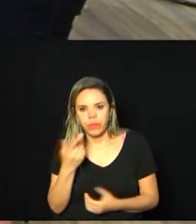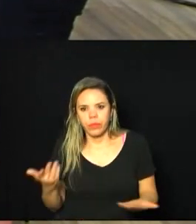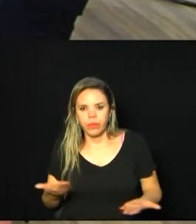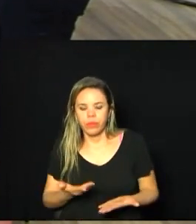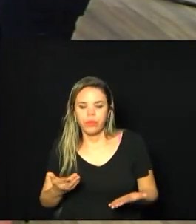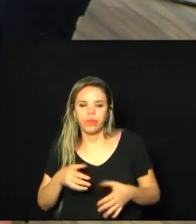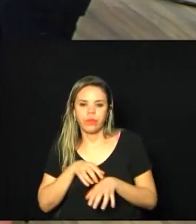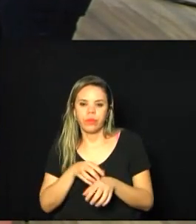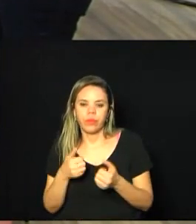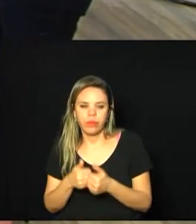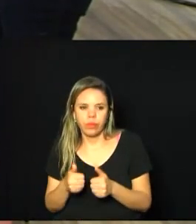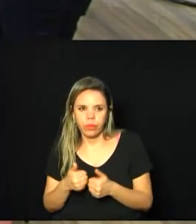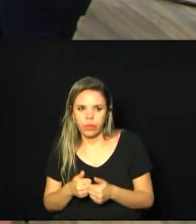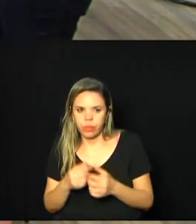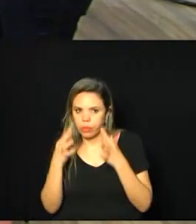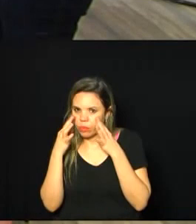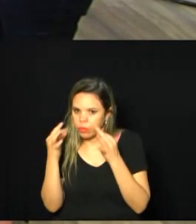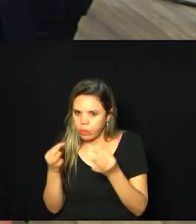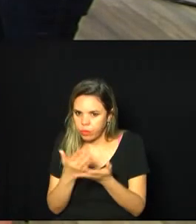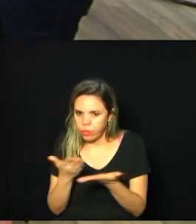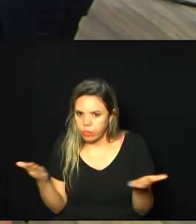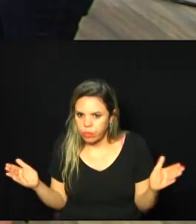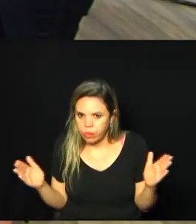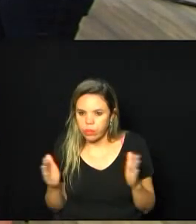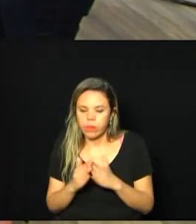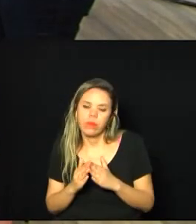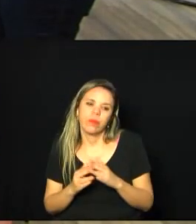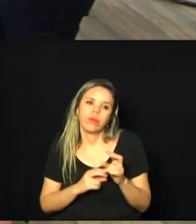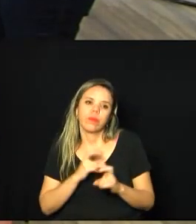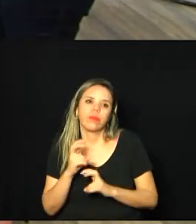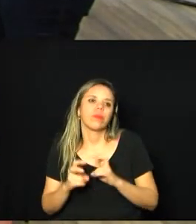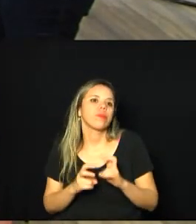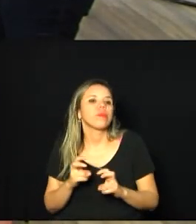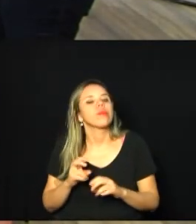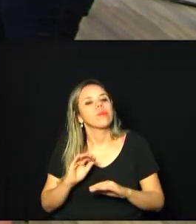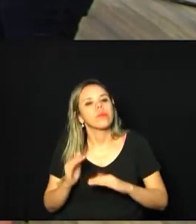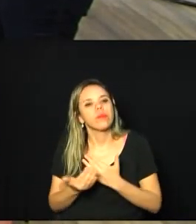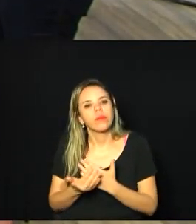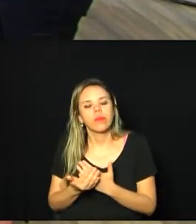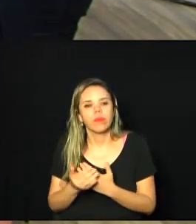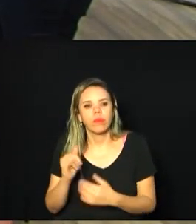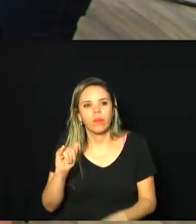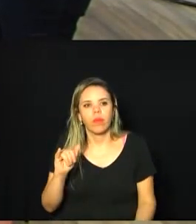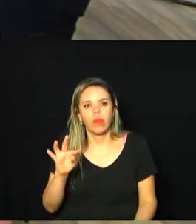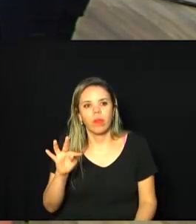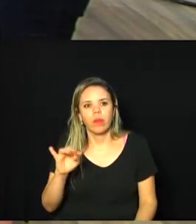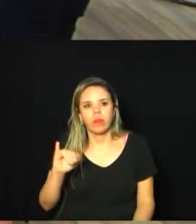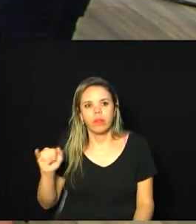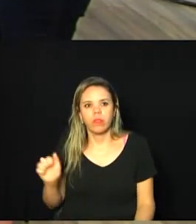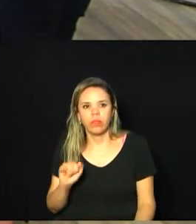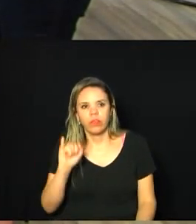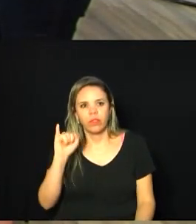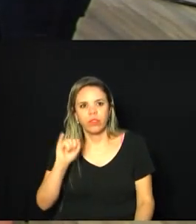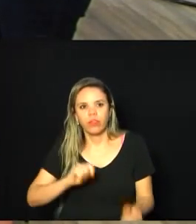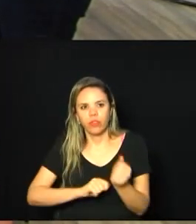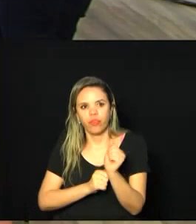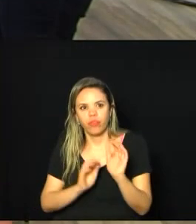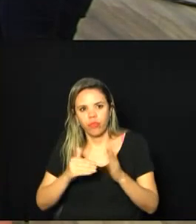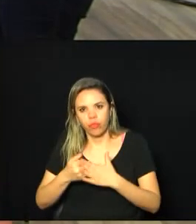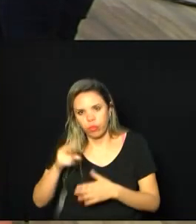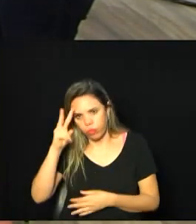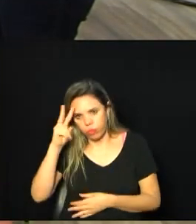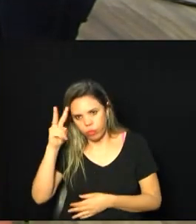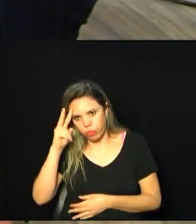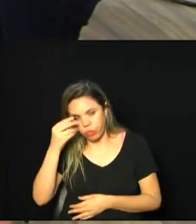sobre transporte. Atenção, você, morador do Parque Itajaí, porque tem rua que vai ser bloqueada na